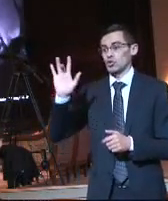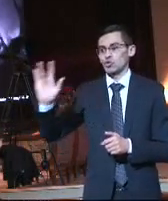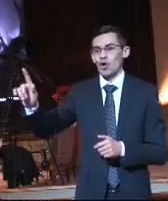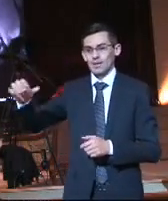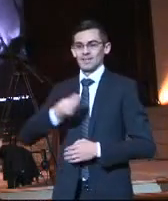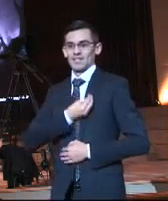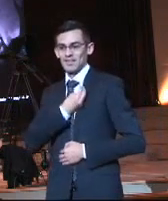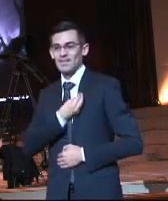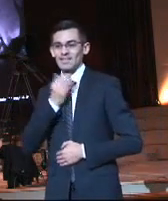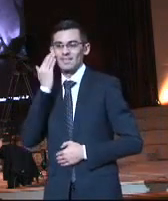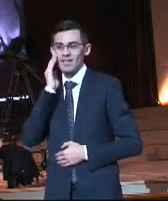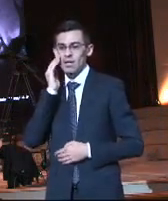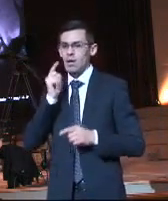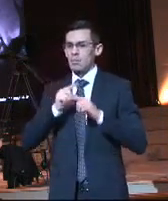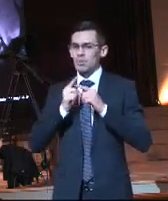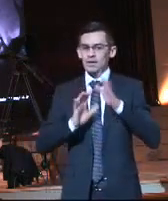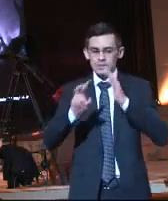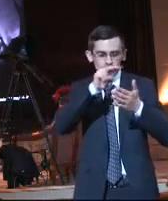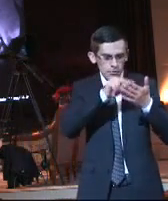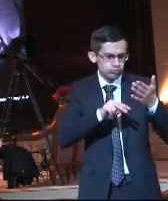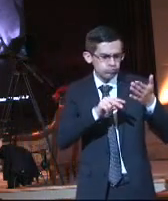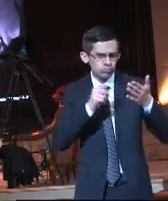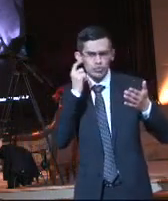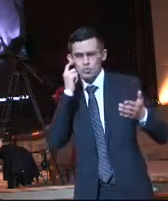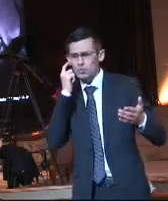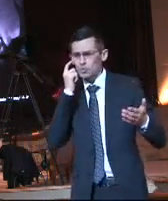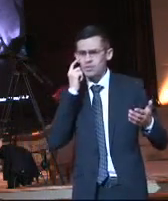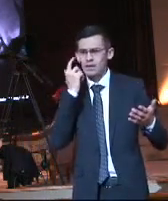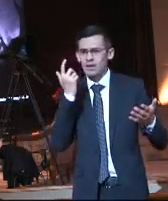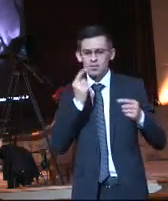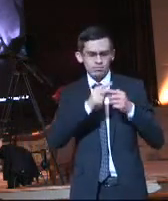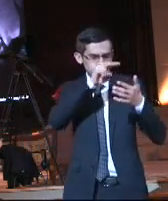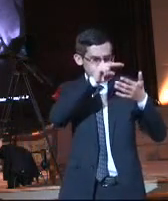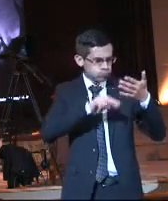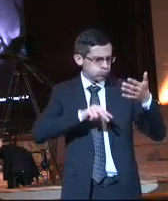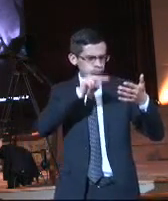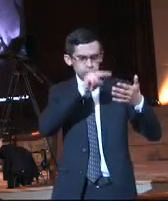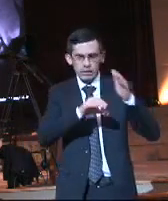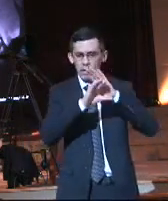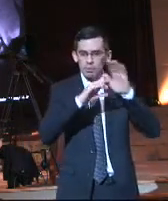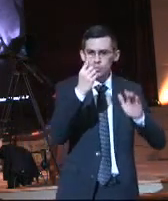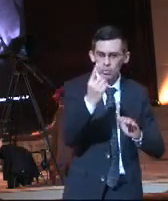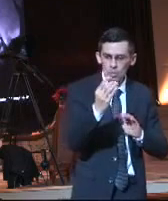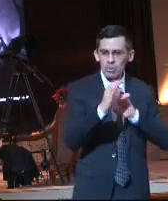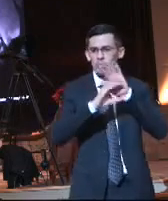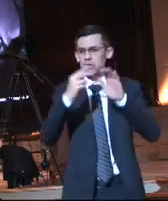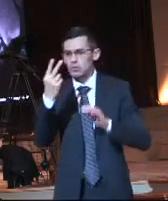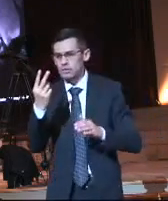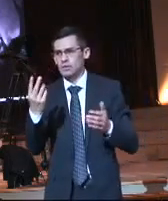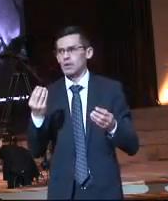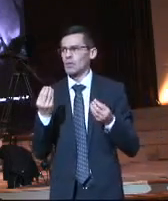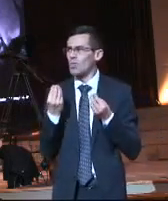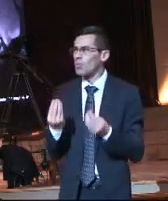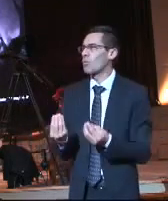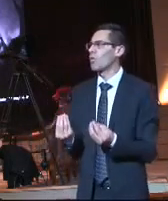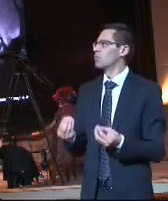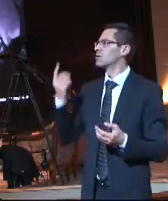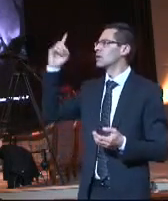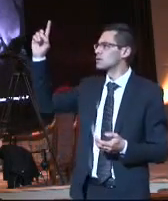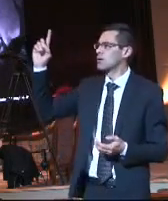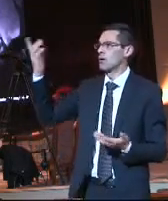dúvidas quando a gente lê o livro de Jó. Se você lê o livro de Jó, capítulo 1 e capítulo 2, você fica dizendo assim: Deus,